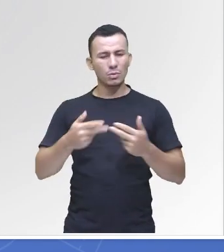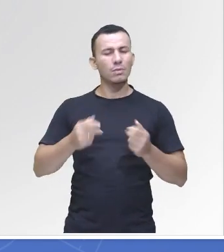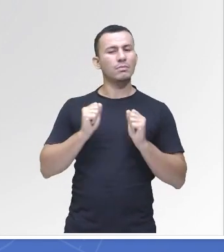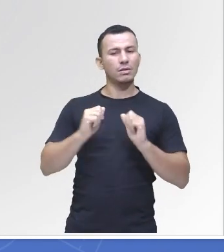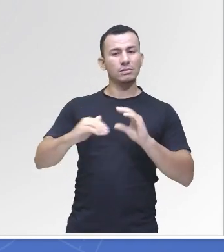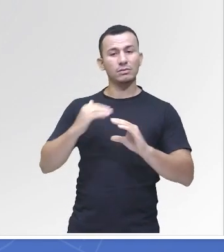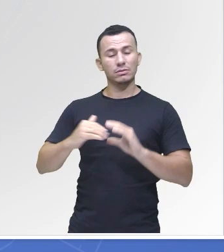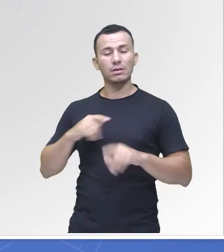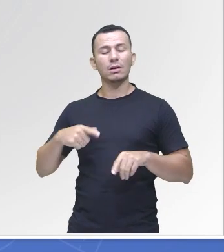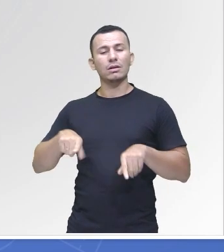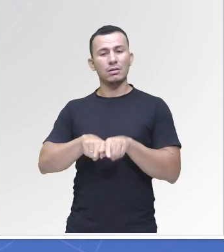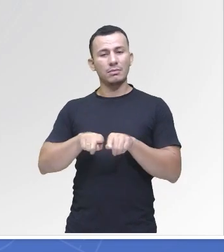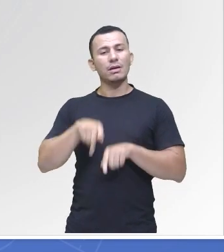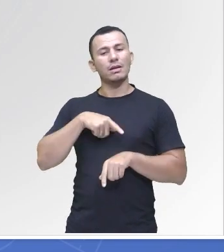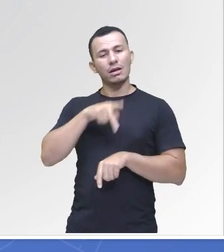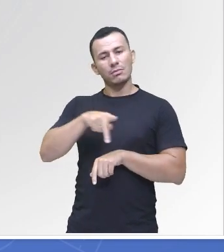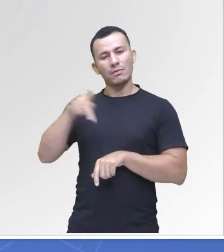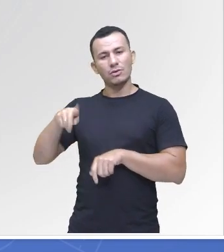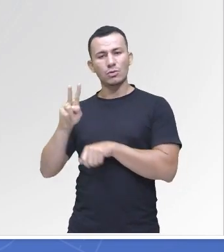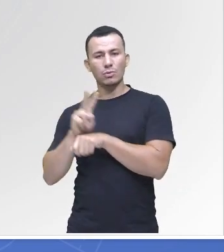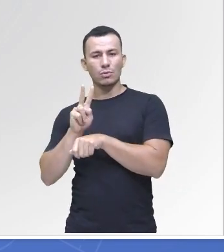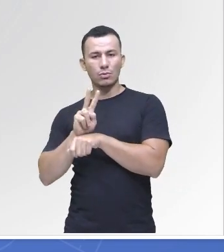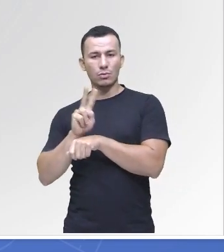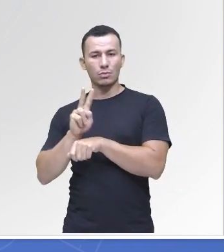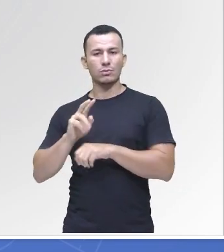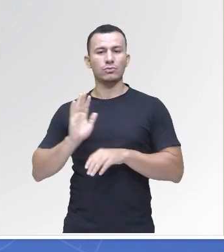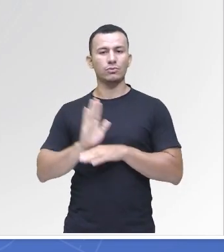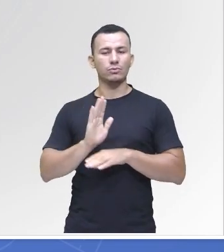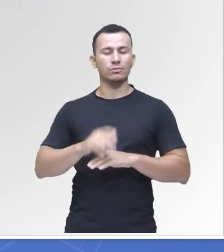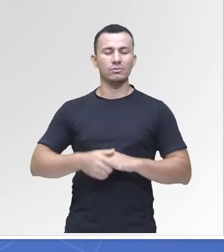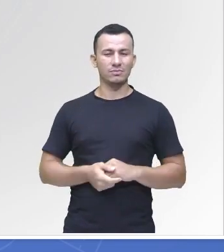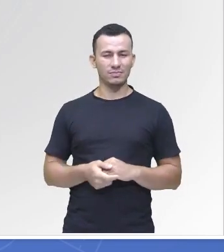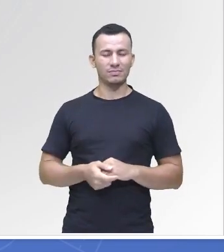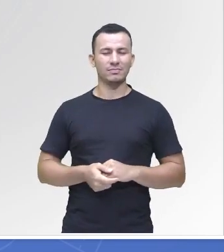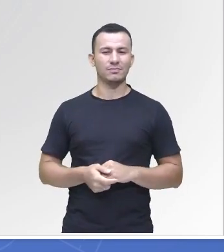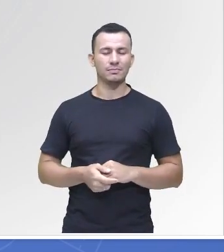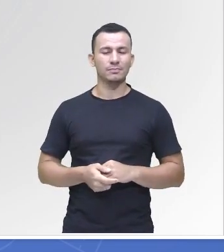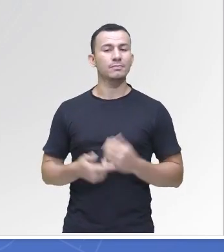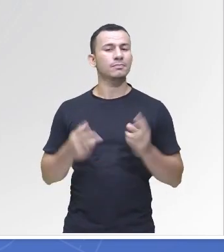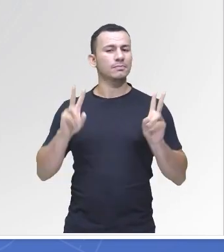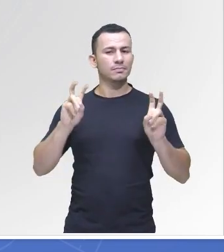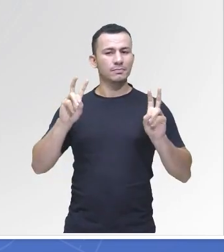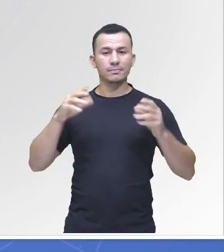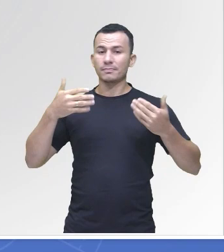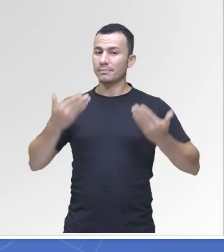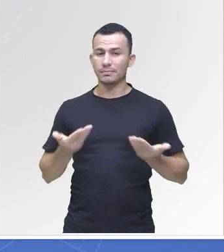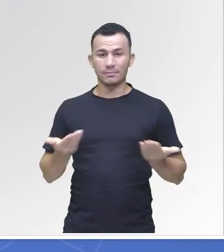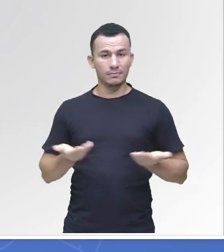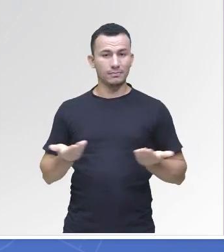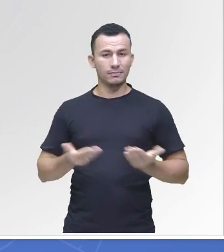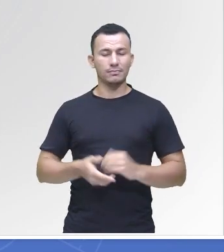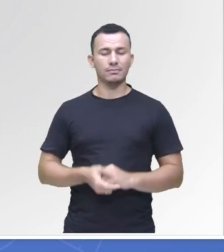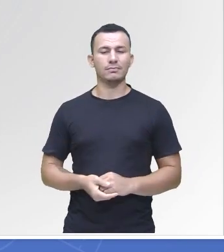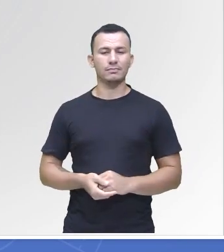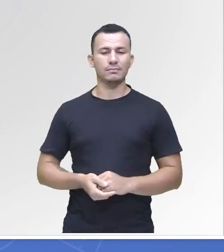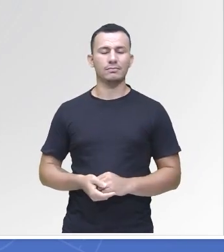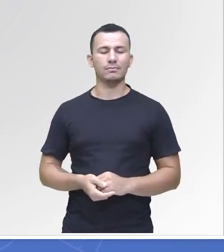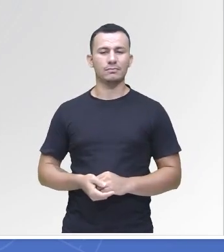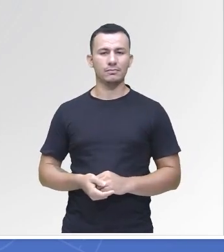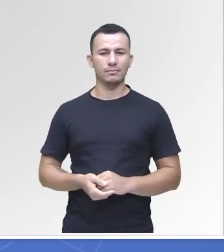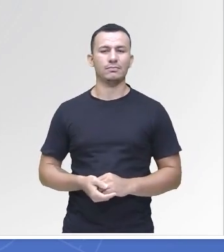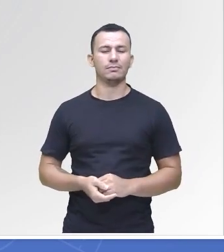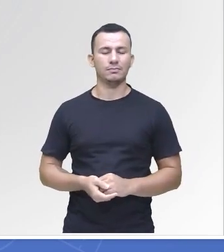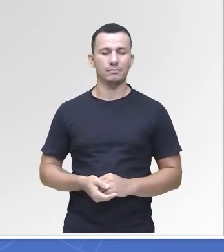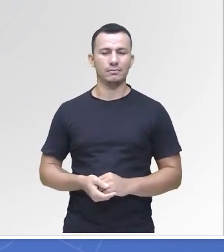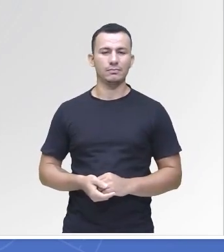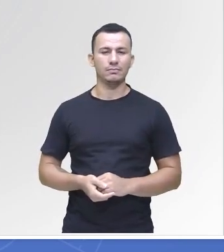professores que estão acompanhando, tá? Para auxiliar a gente aí nesse processo. Então, vamos conhecer qual é o conteúdo da nossa aula de hoje.